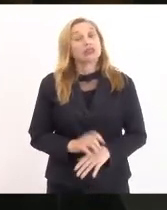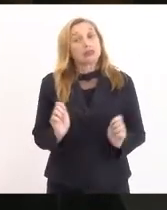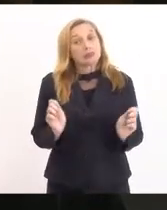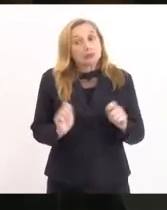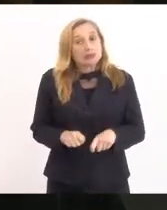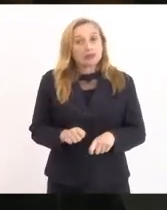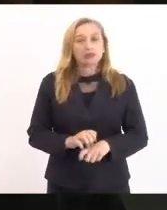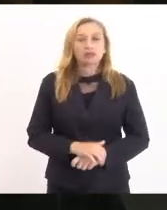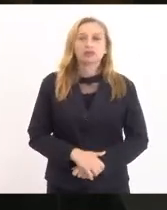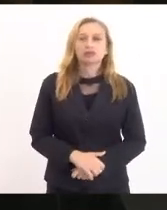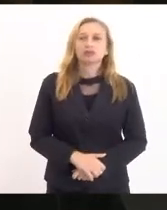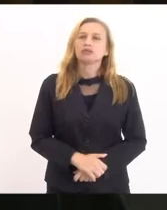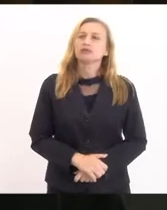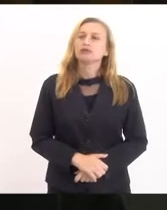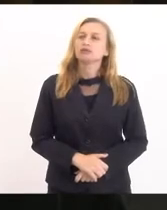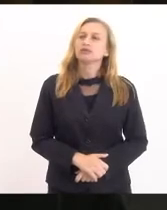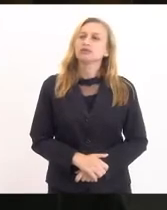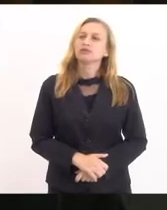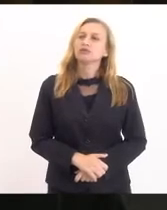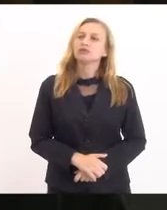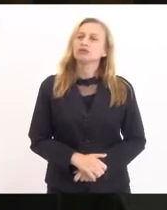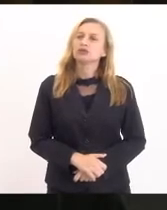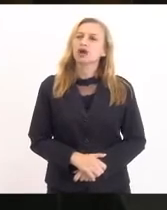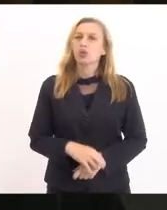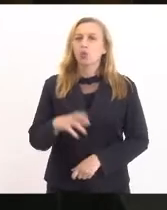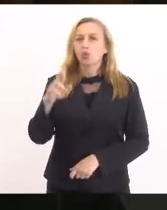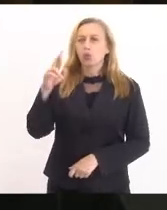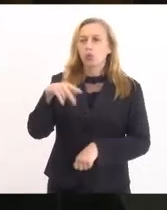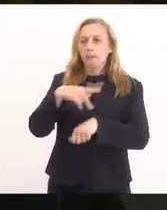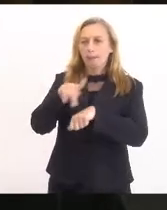possibilidade da Rússia